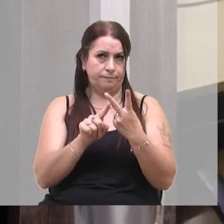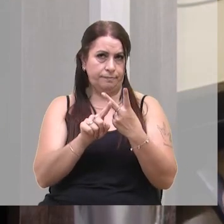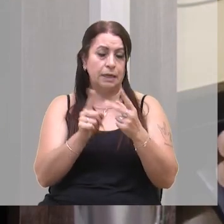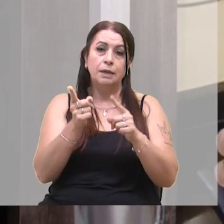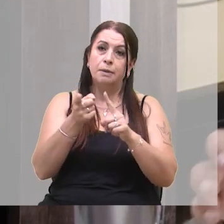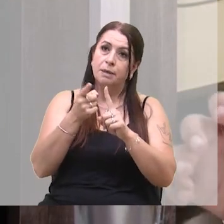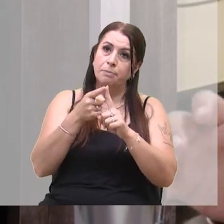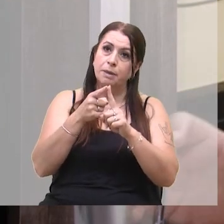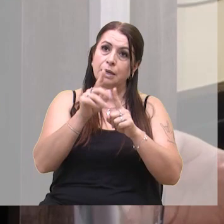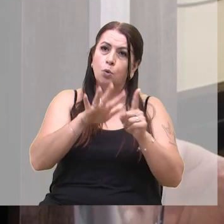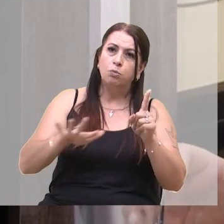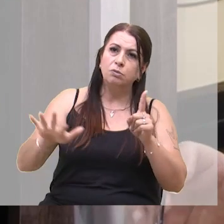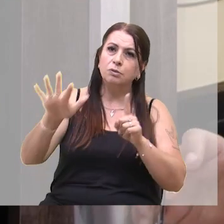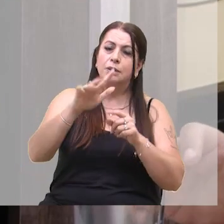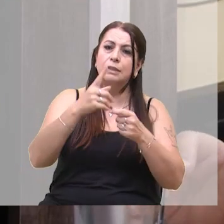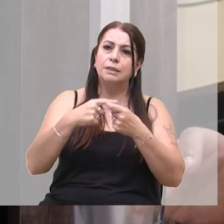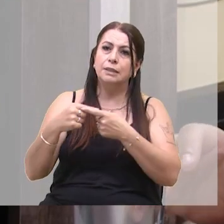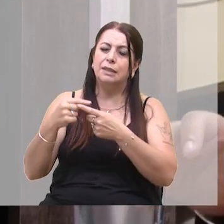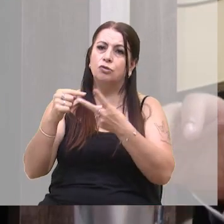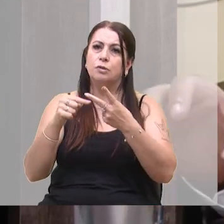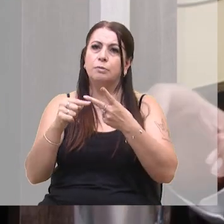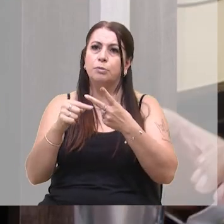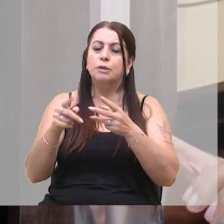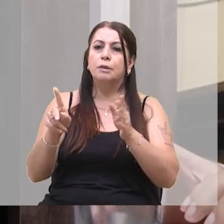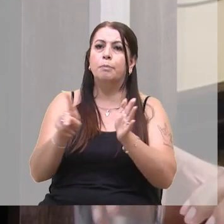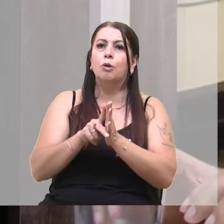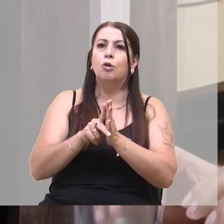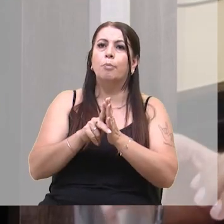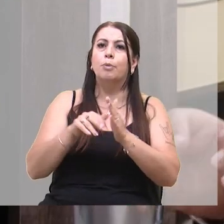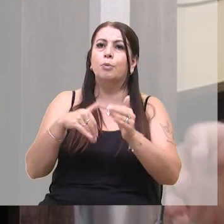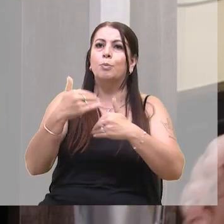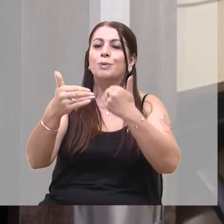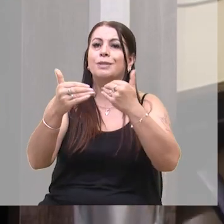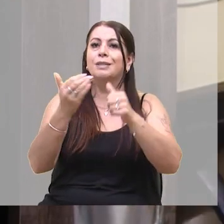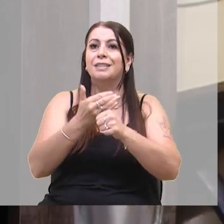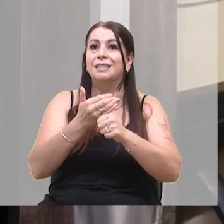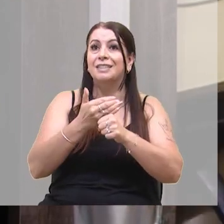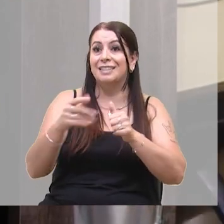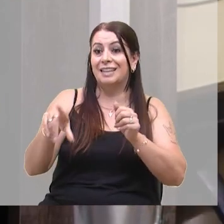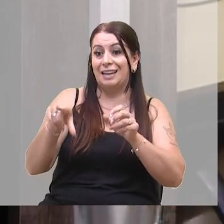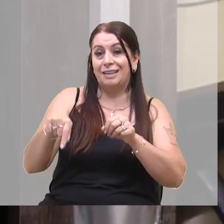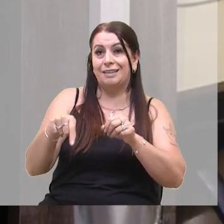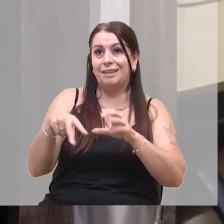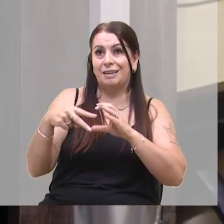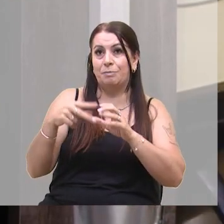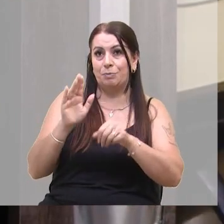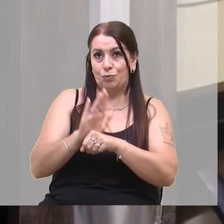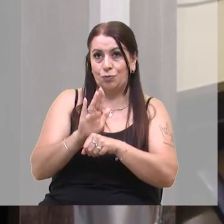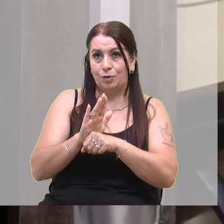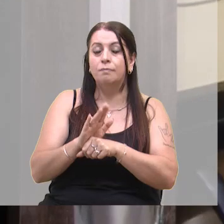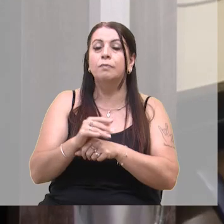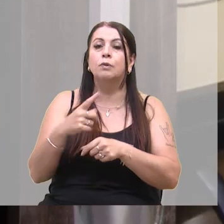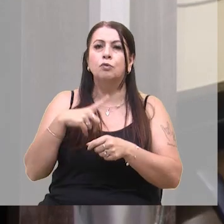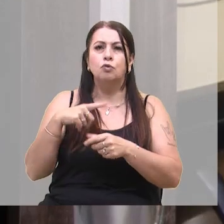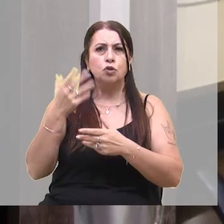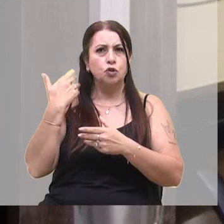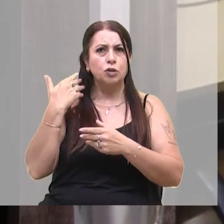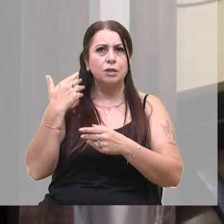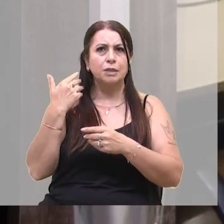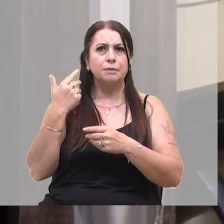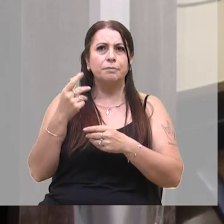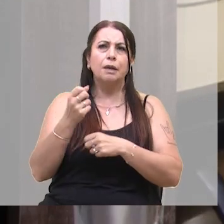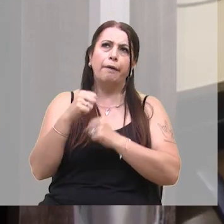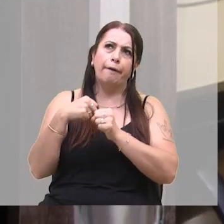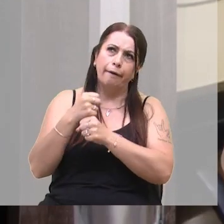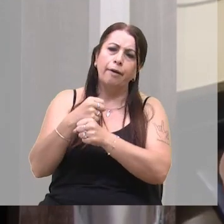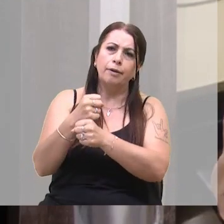senhora 2 pontos. Primeiro, o panorama da cidade e depois a própria produção legislativa para ajudar nisso.